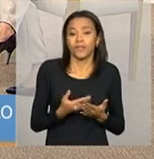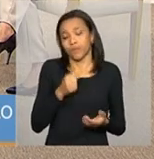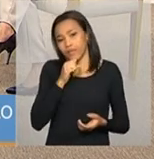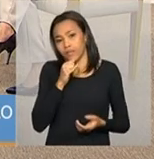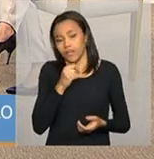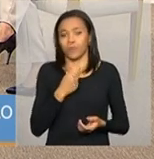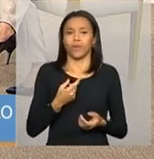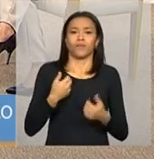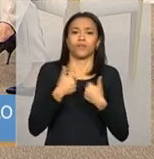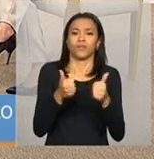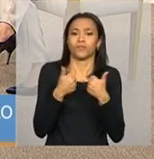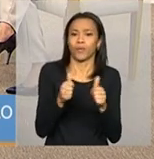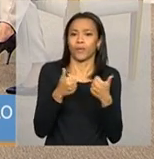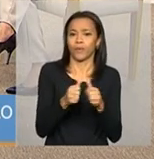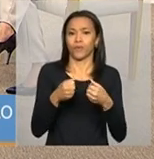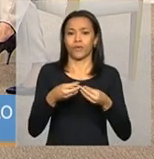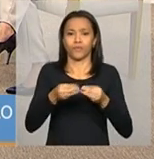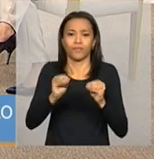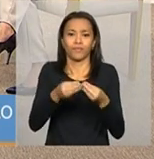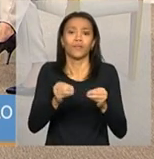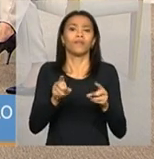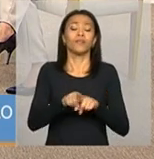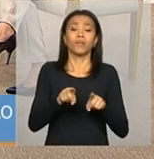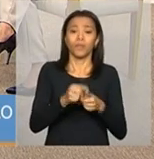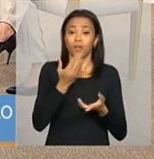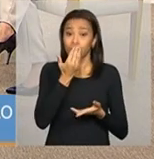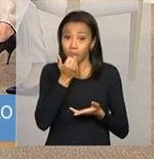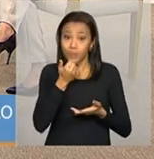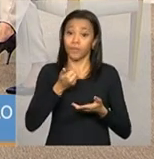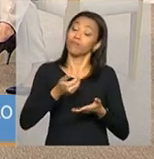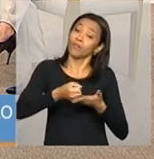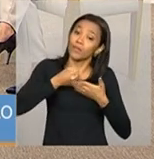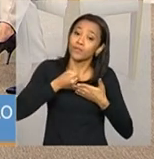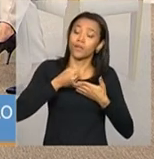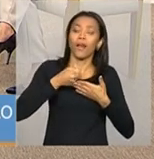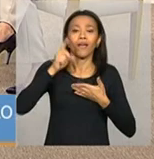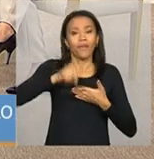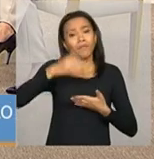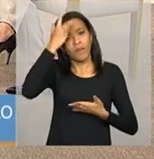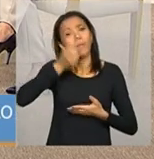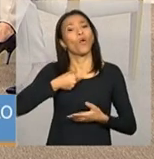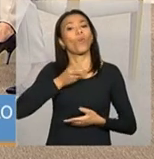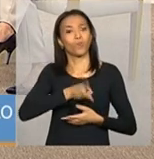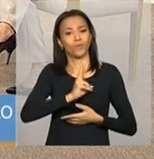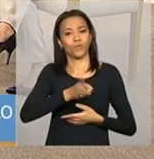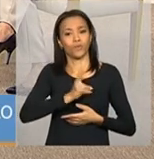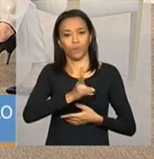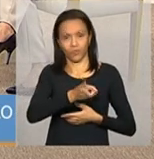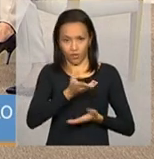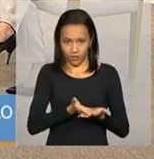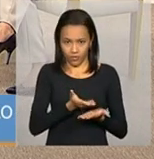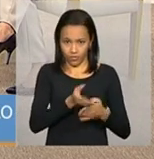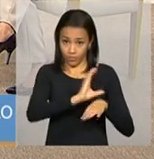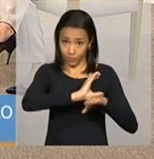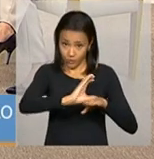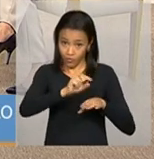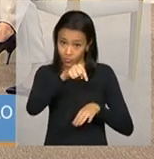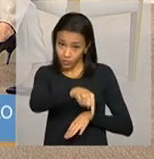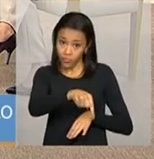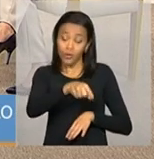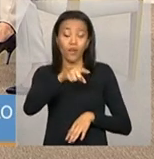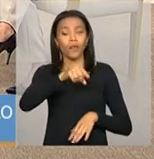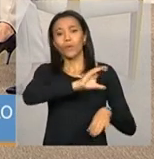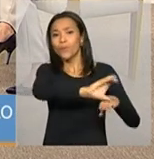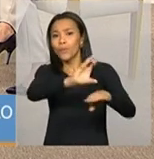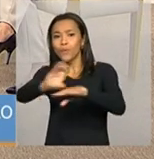transporte e de auxílio alimentação, para que seja facilitada a sua permanência no curso. São cursos de,